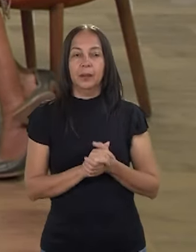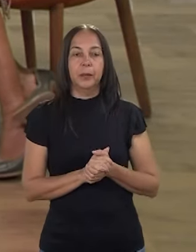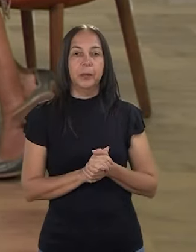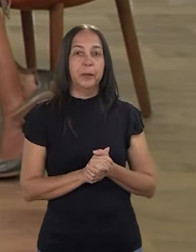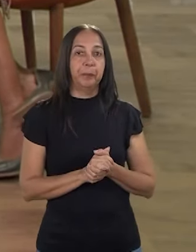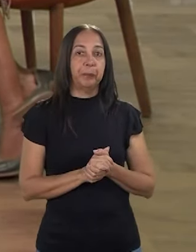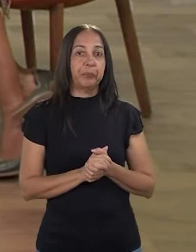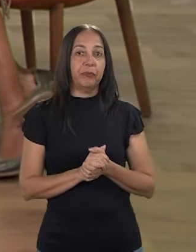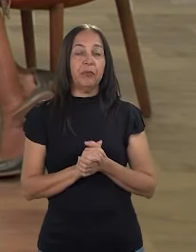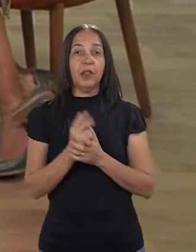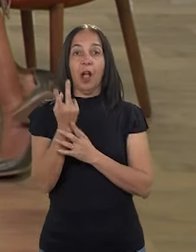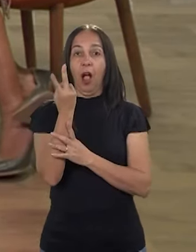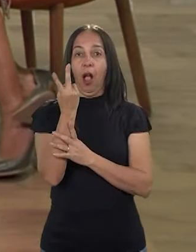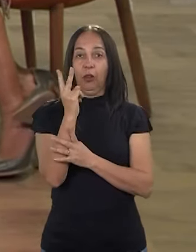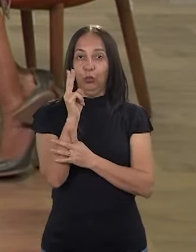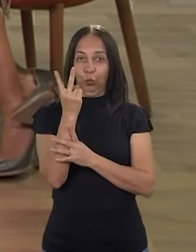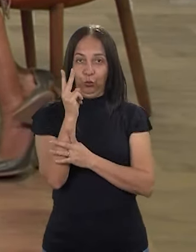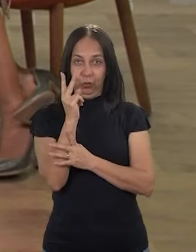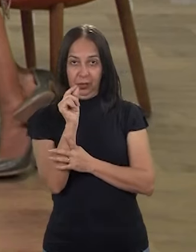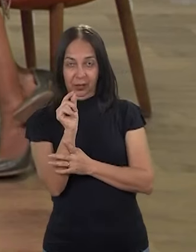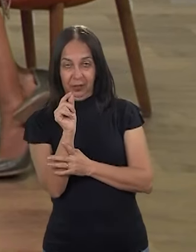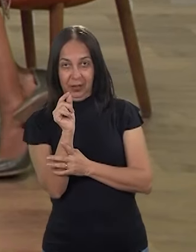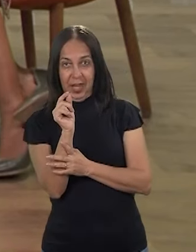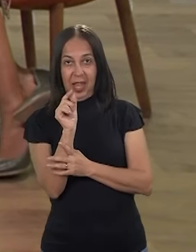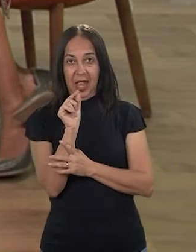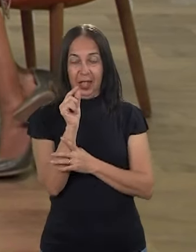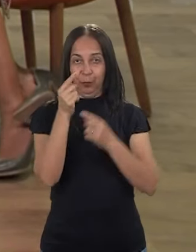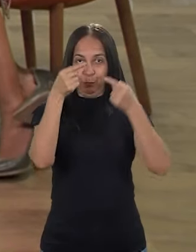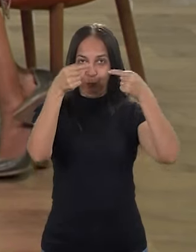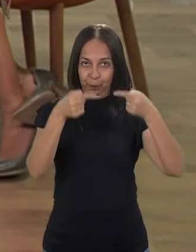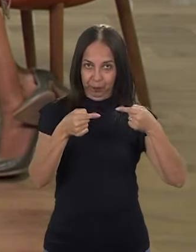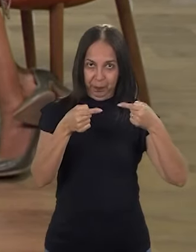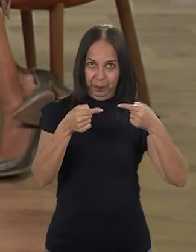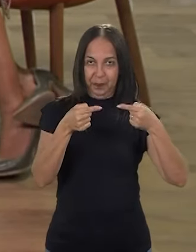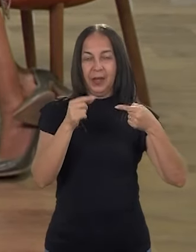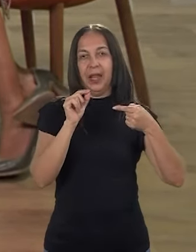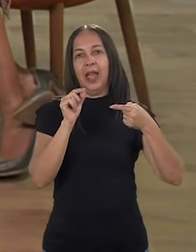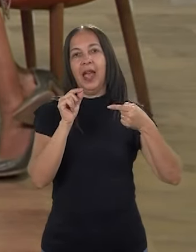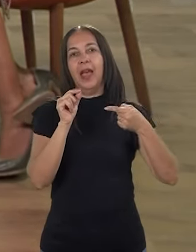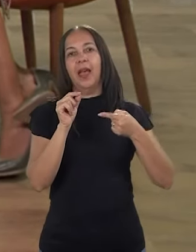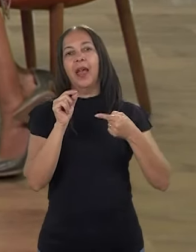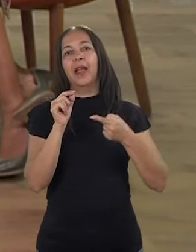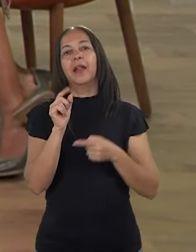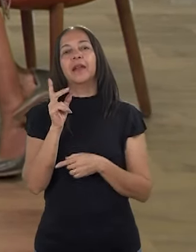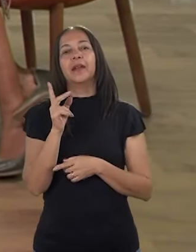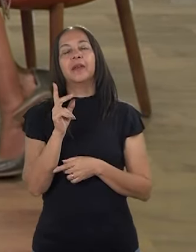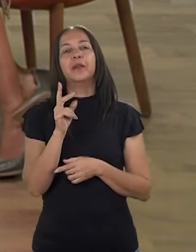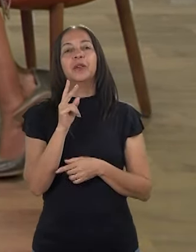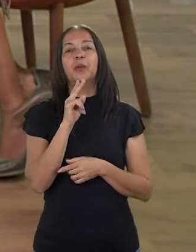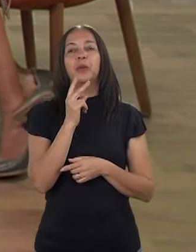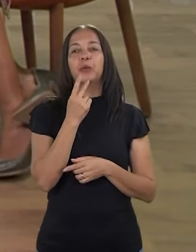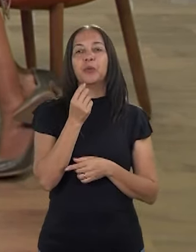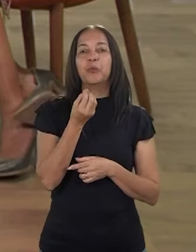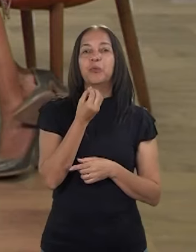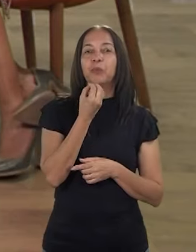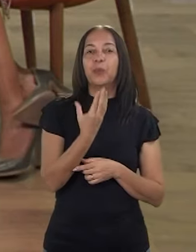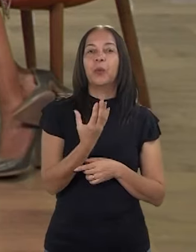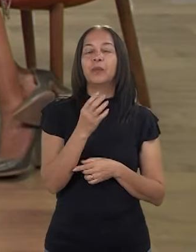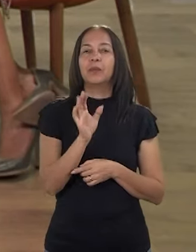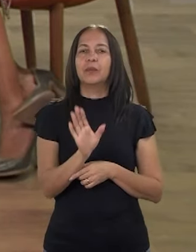participa que a dualidade do segurança versus privacidade tá sempre presente quando a gente fala de reconhecimento facial porque